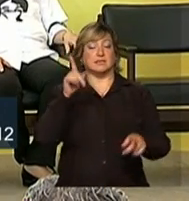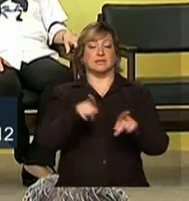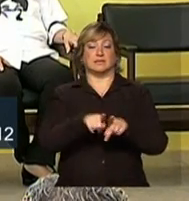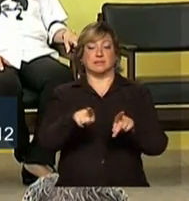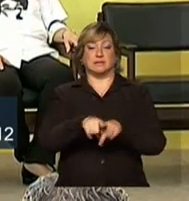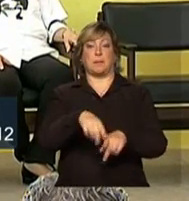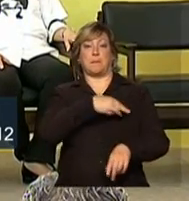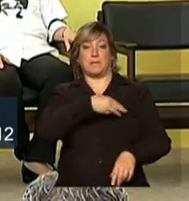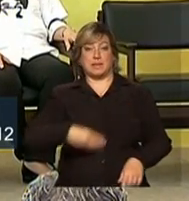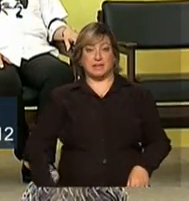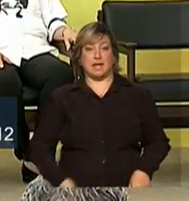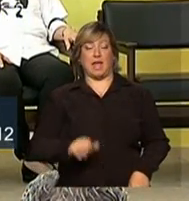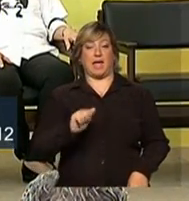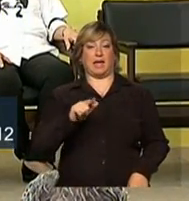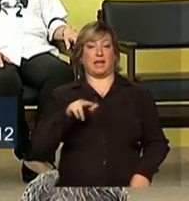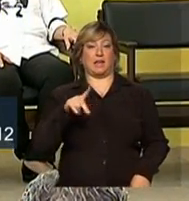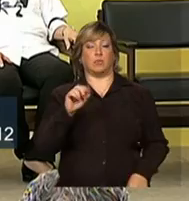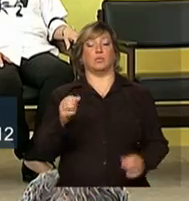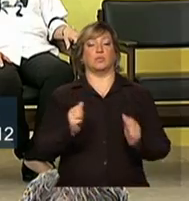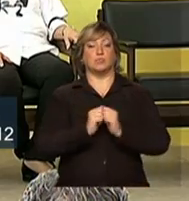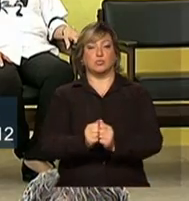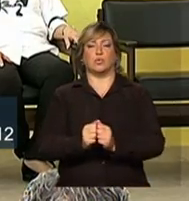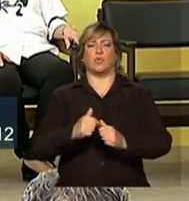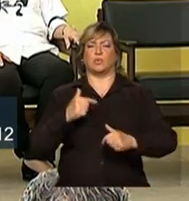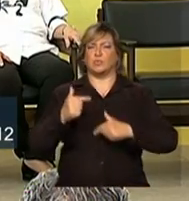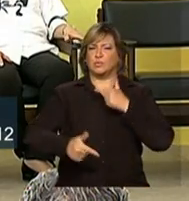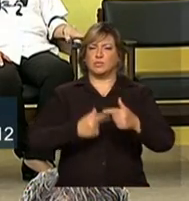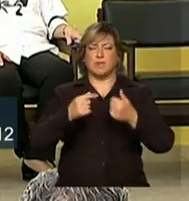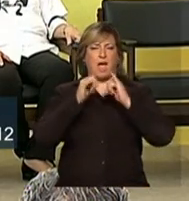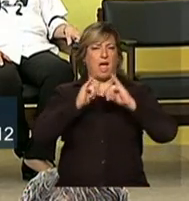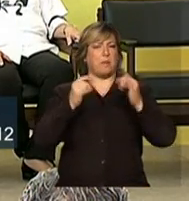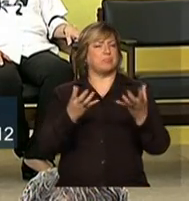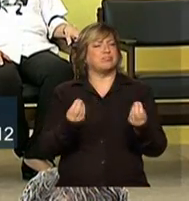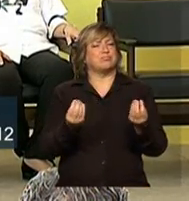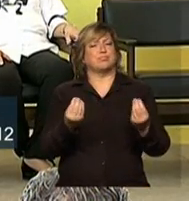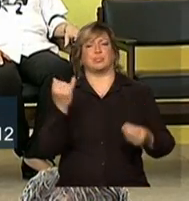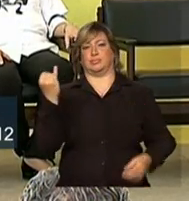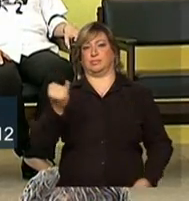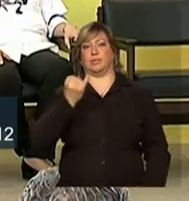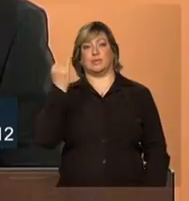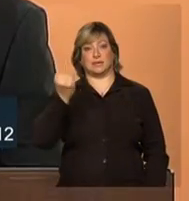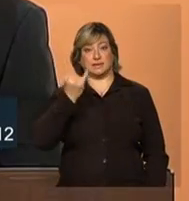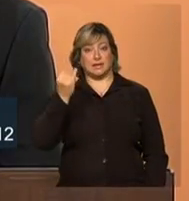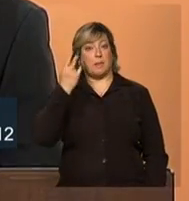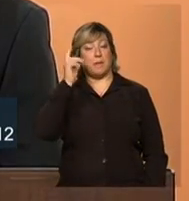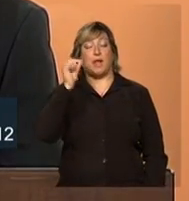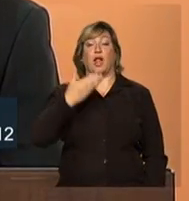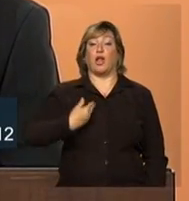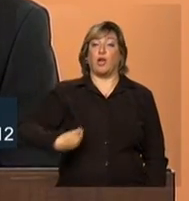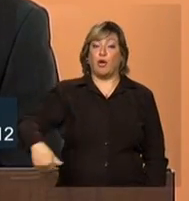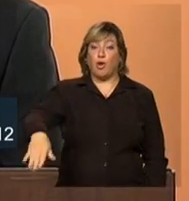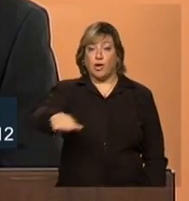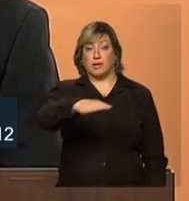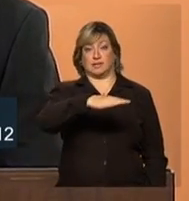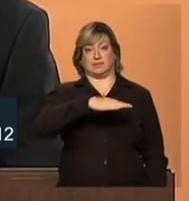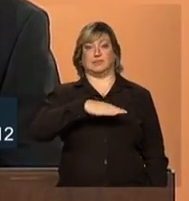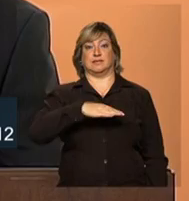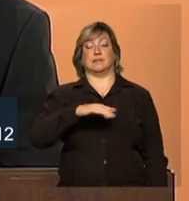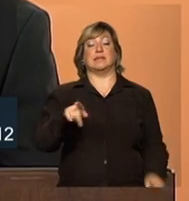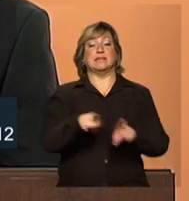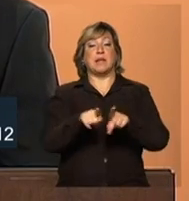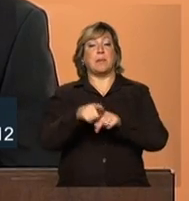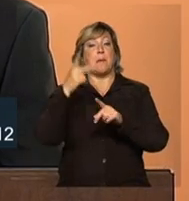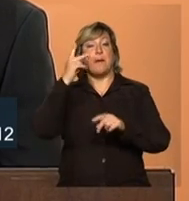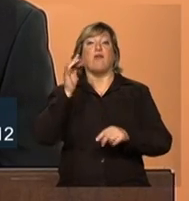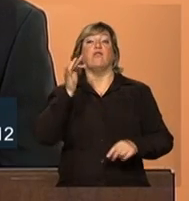ministro Agnaldo, começando uma campanha tão importante para nós e para as